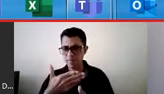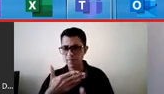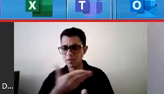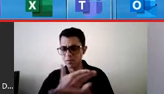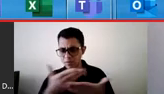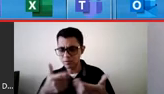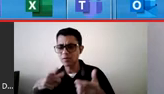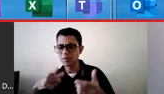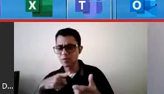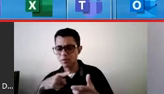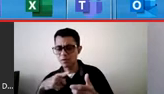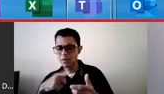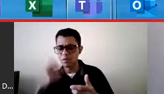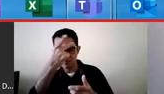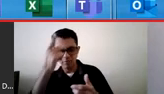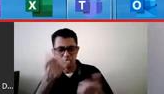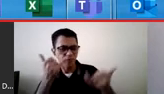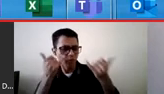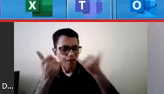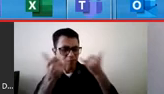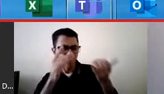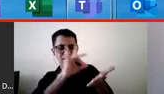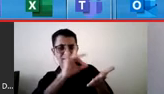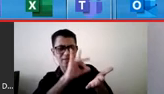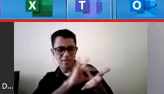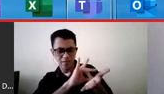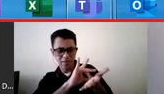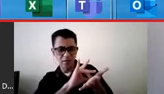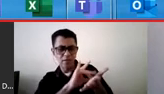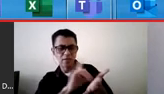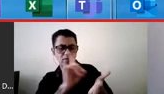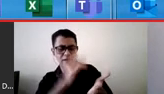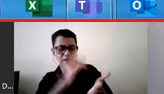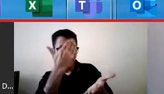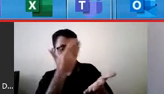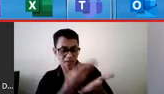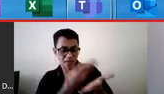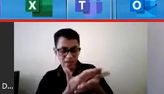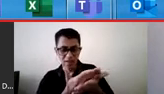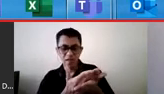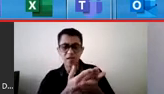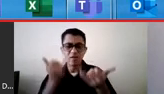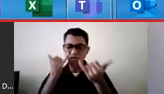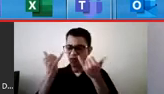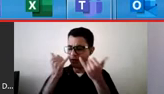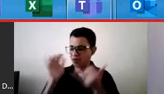ter uma informação correta, né? Para a gente poder ter